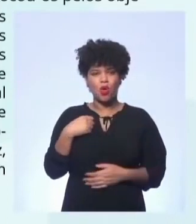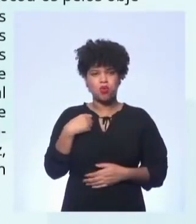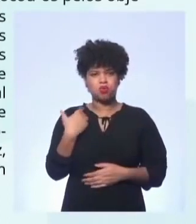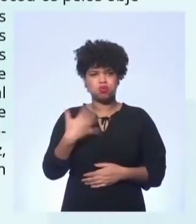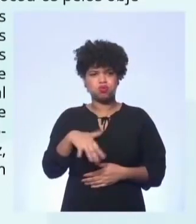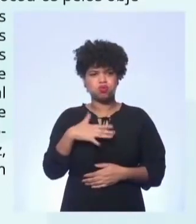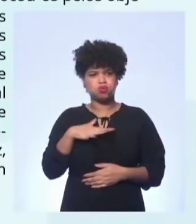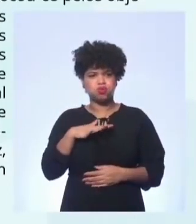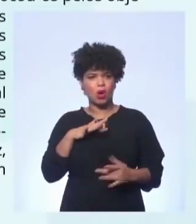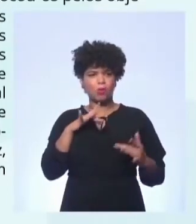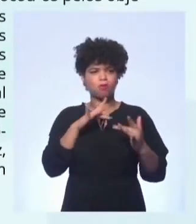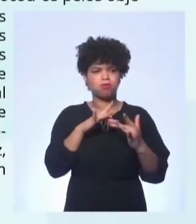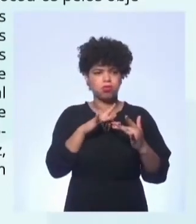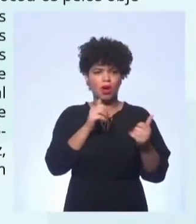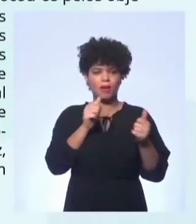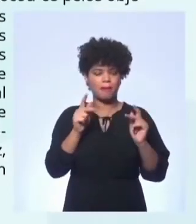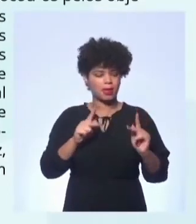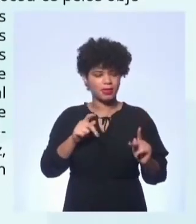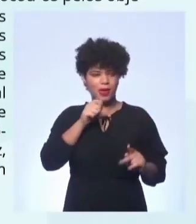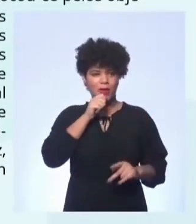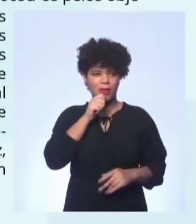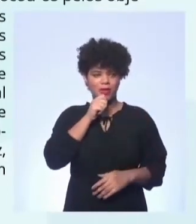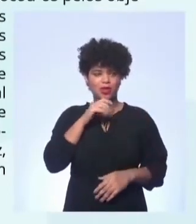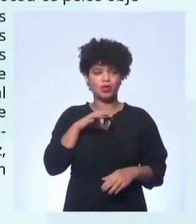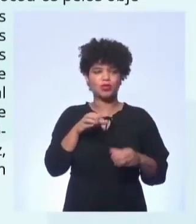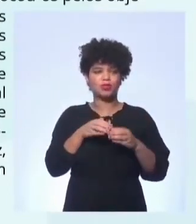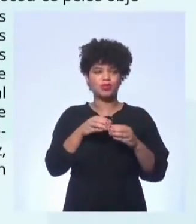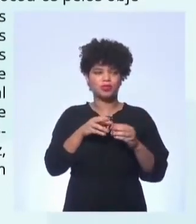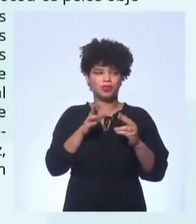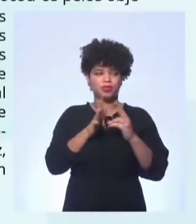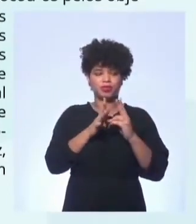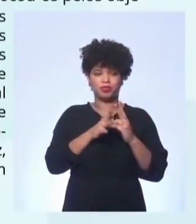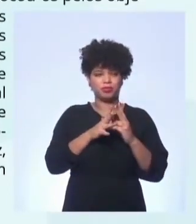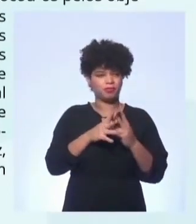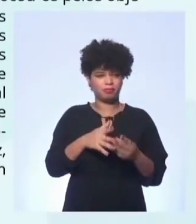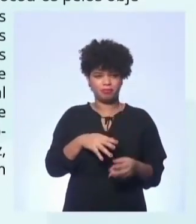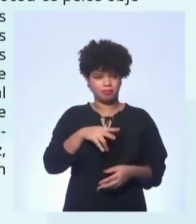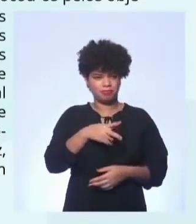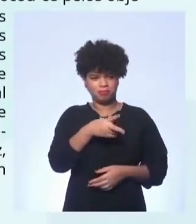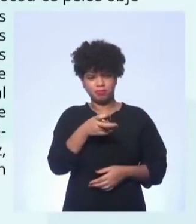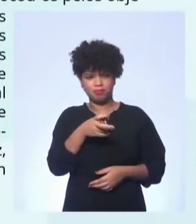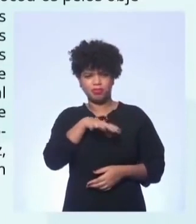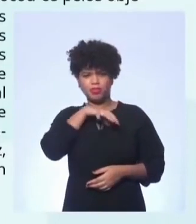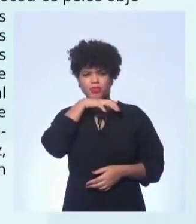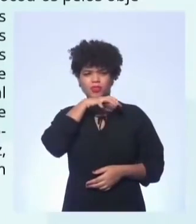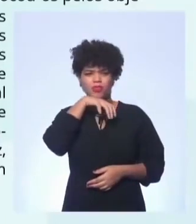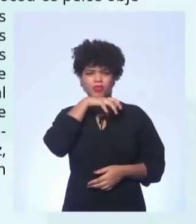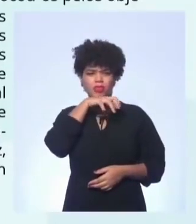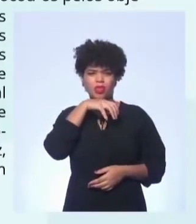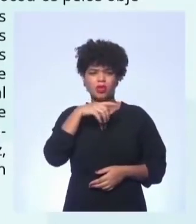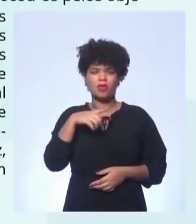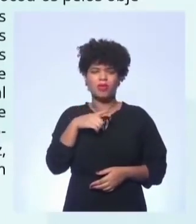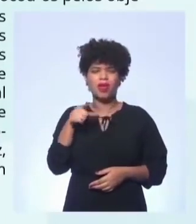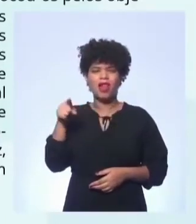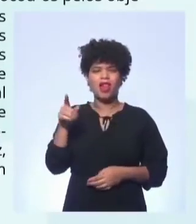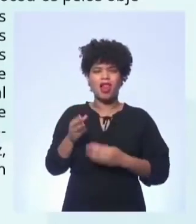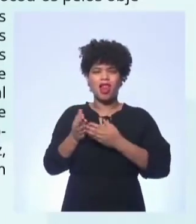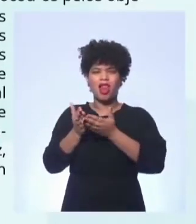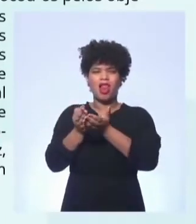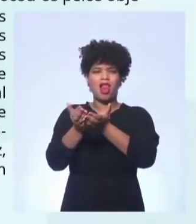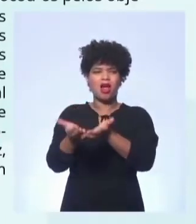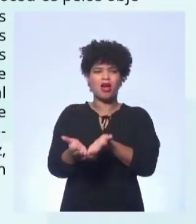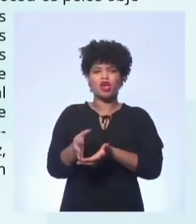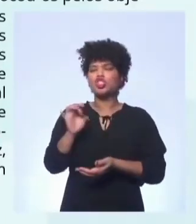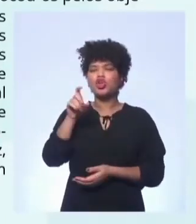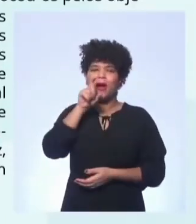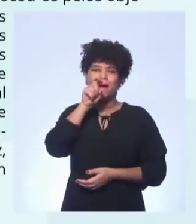evidente. Os indígenas não reconheceram os animais que os navegadores traziam, à exceção